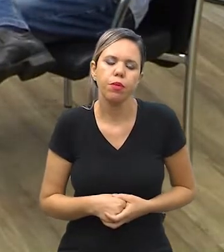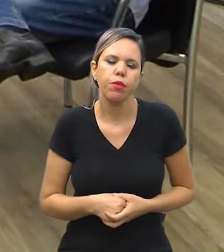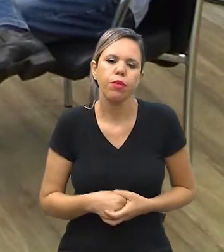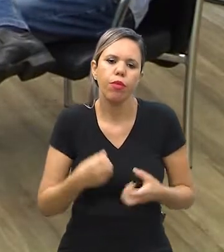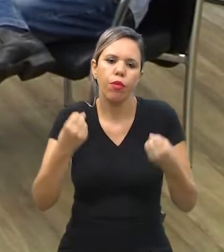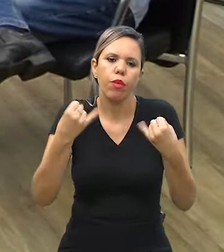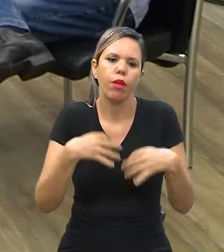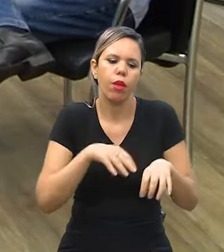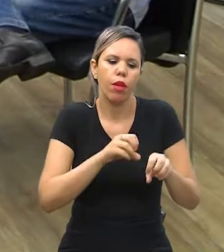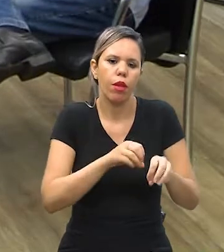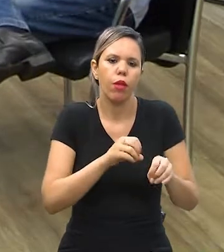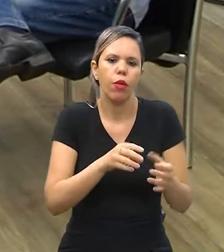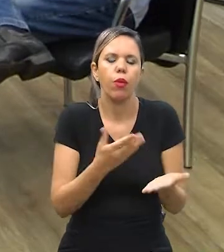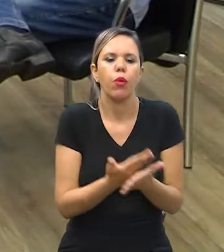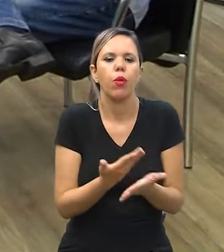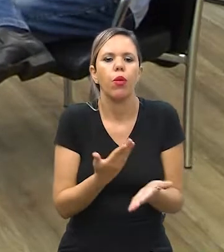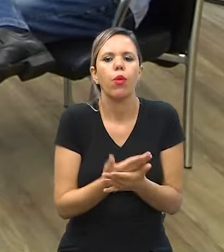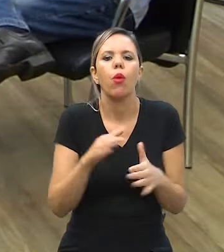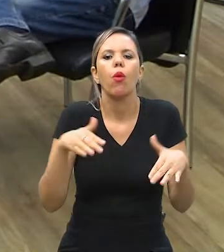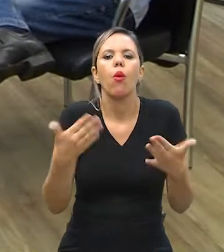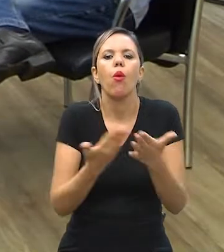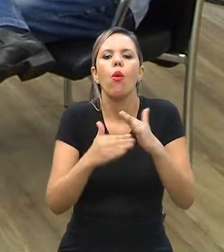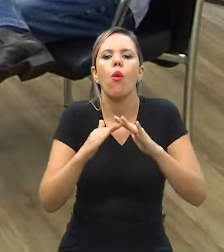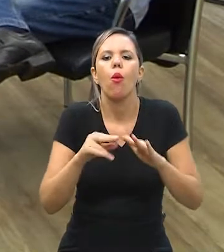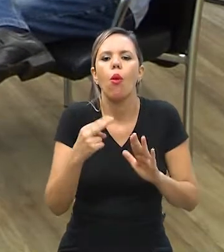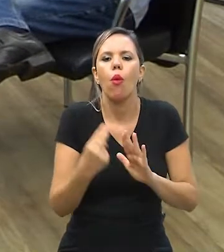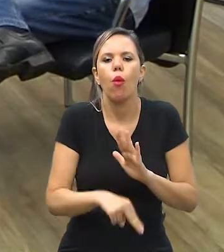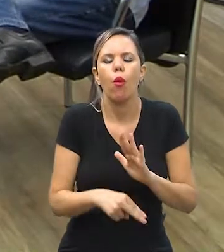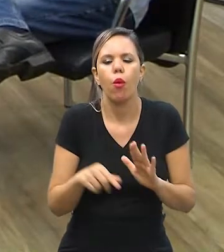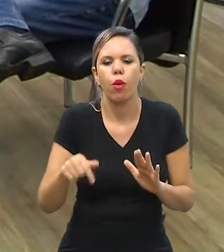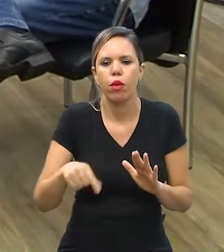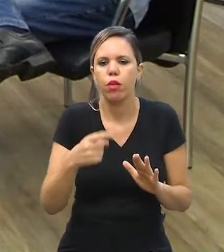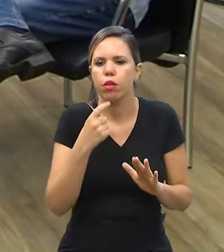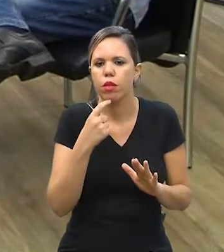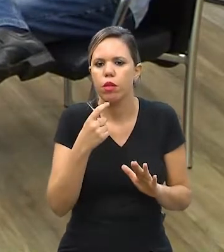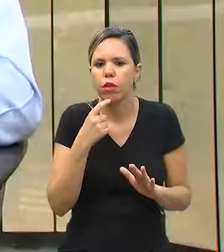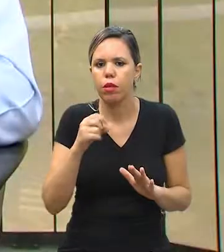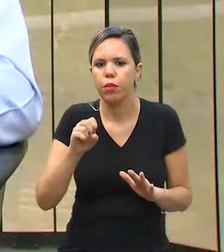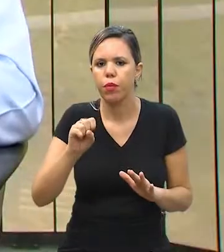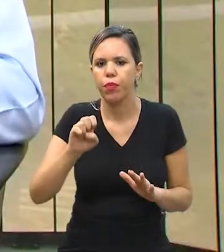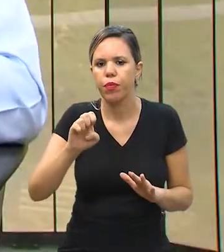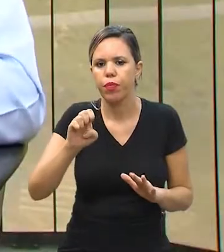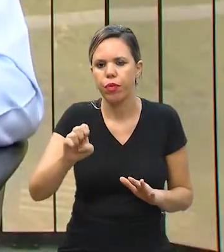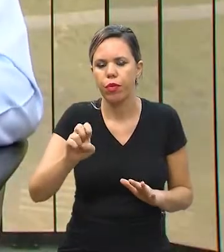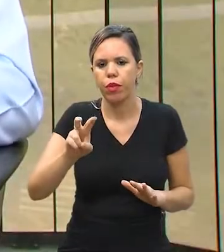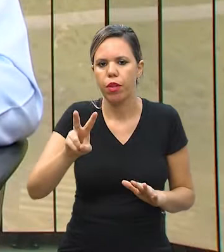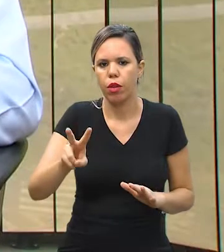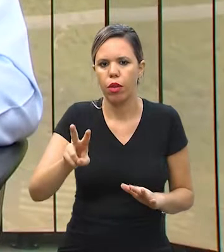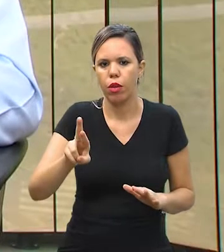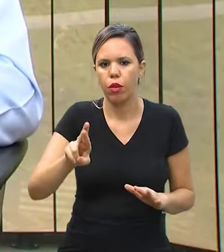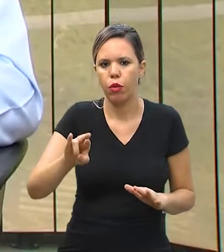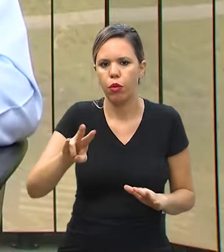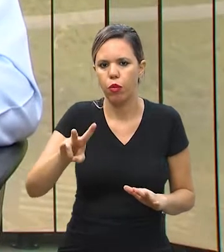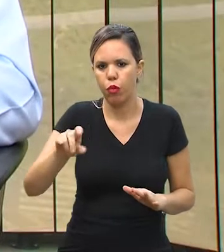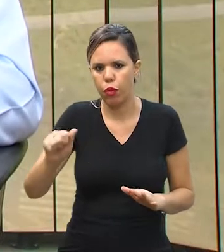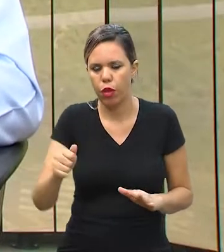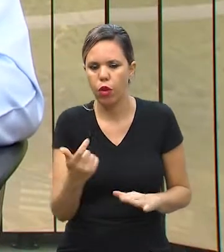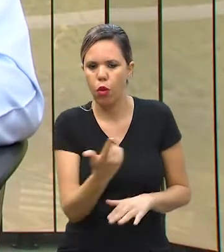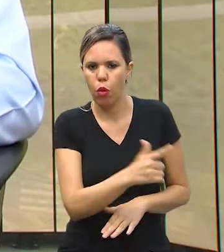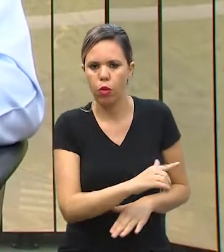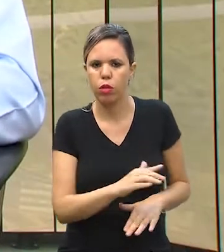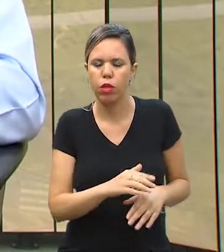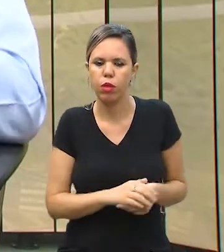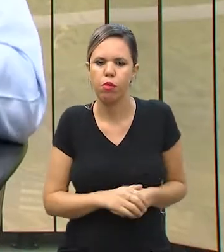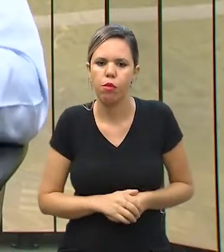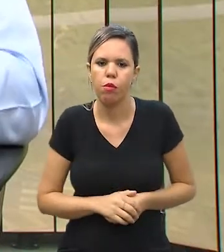de educação, de estudo, você estudou em qual colégio? Eu estudei no Elvira Muraro, que é ali no Jardim São Pedro. Depois eu